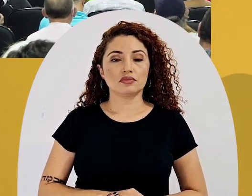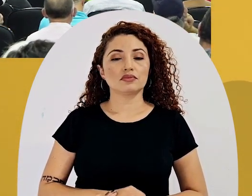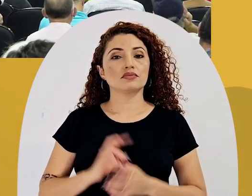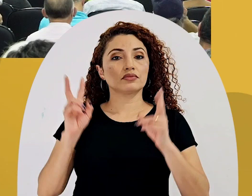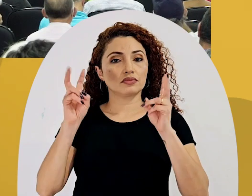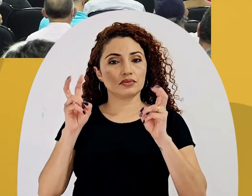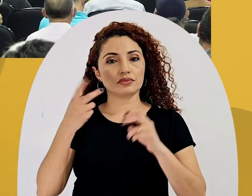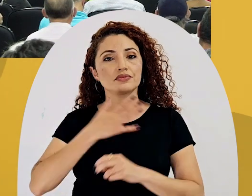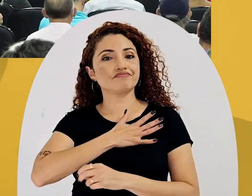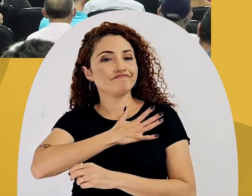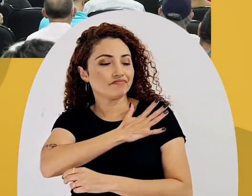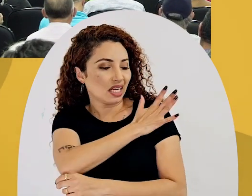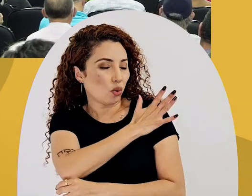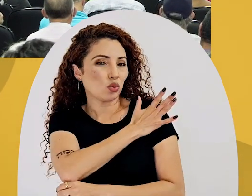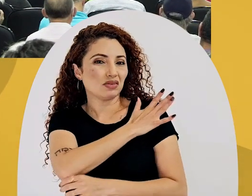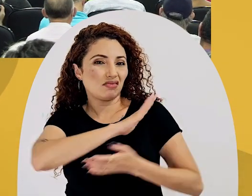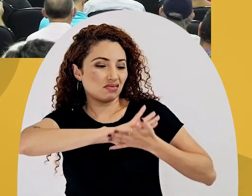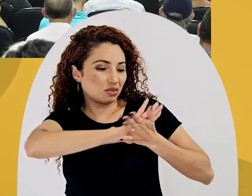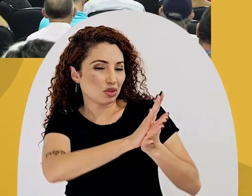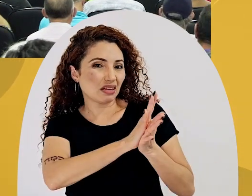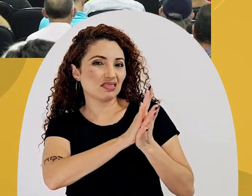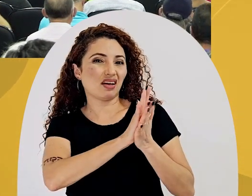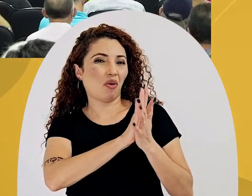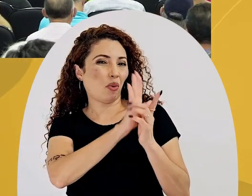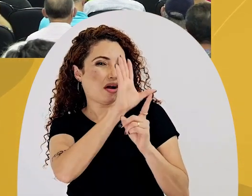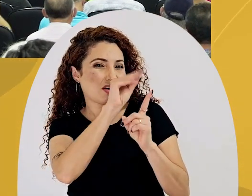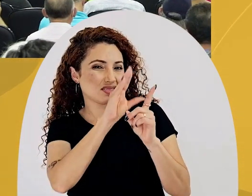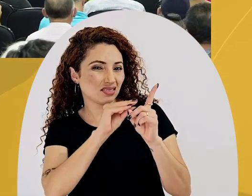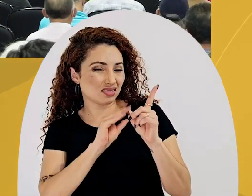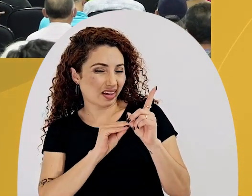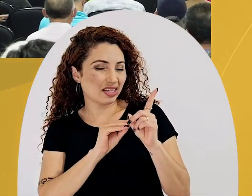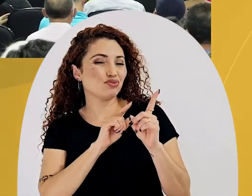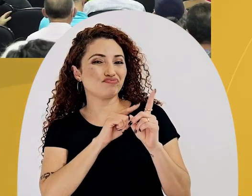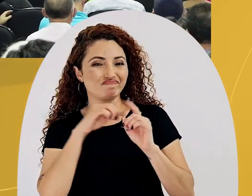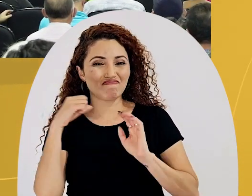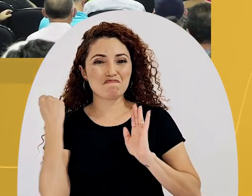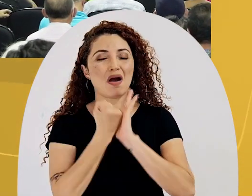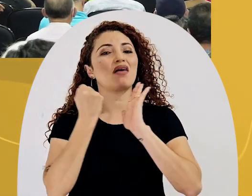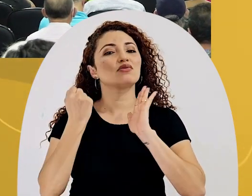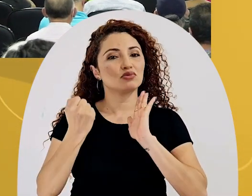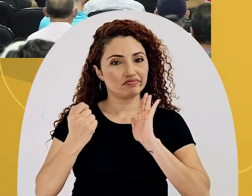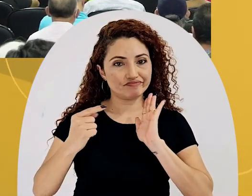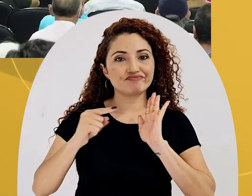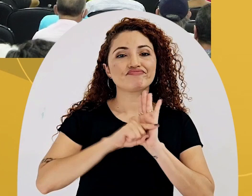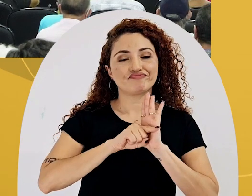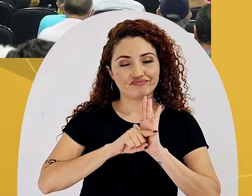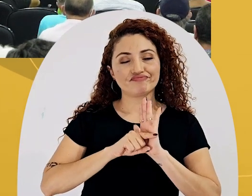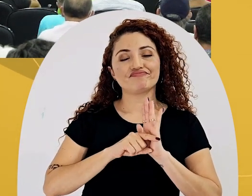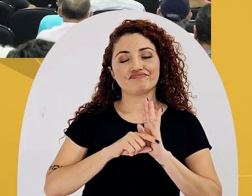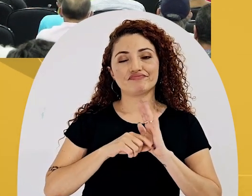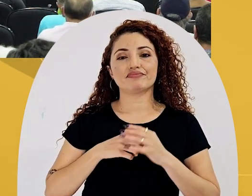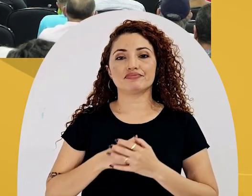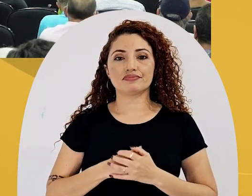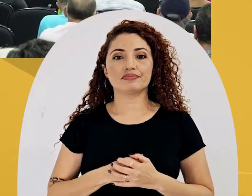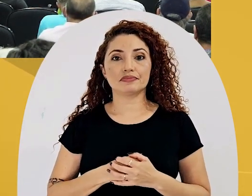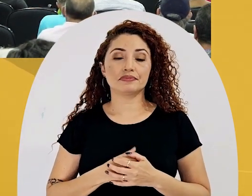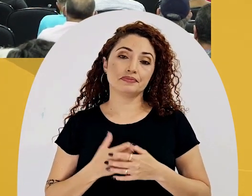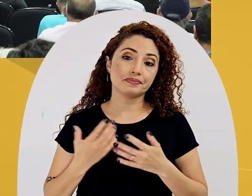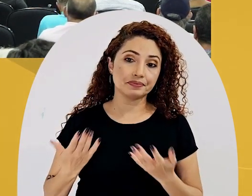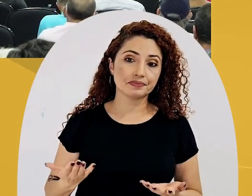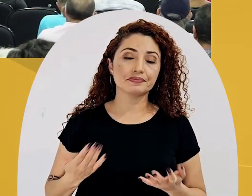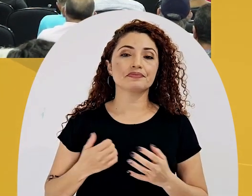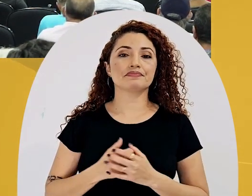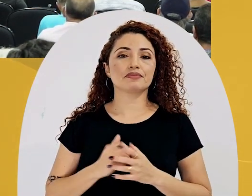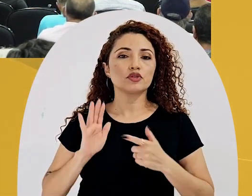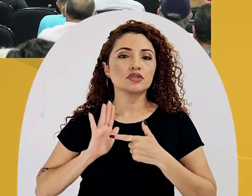O preconceito, a discriminação, o assédio, né? O quanto isso impacta. Trazendo um pouco para